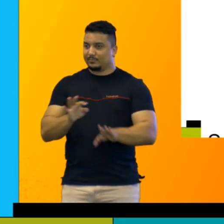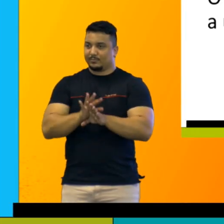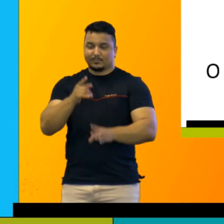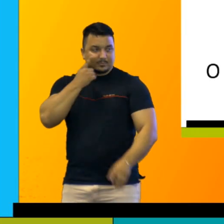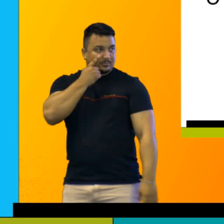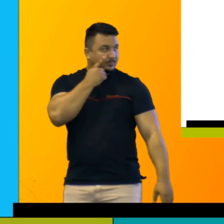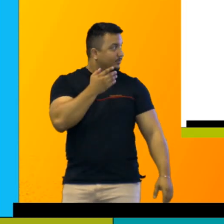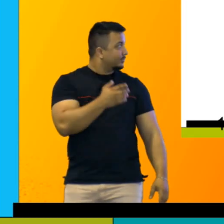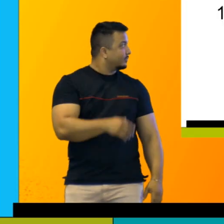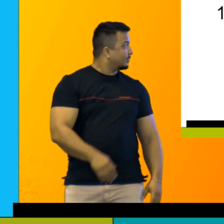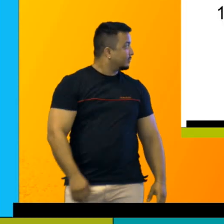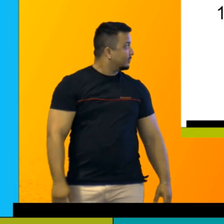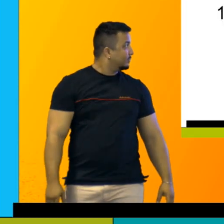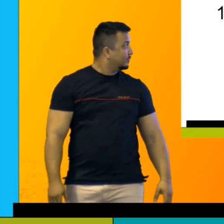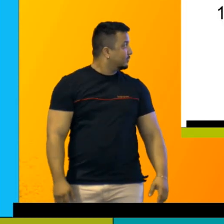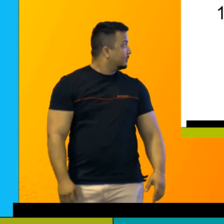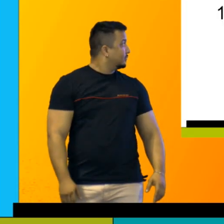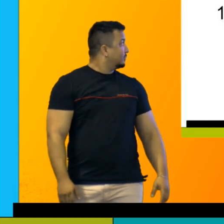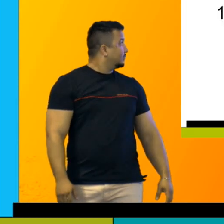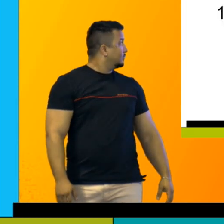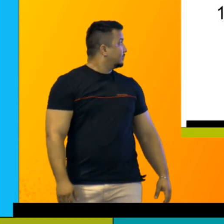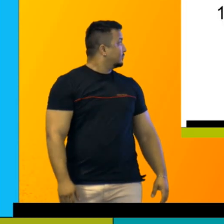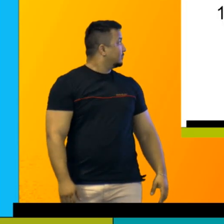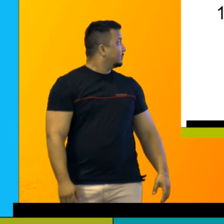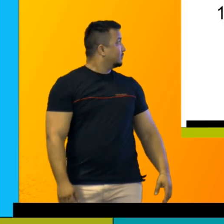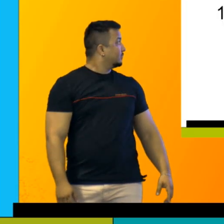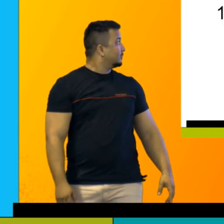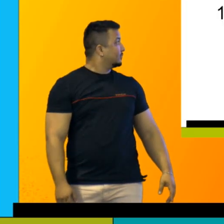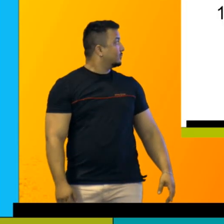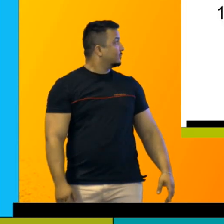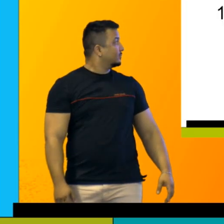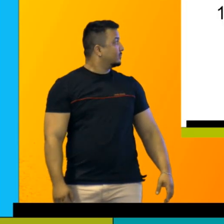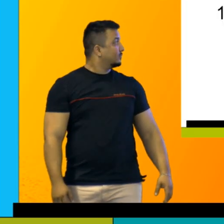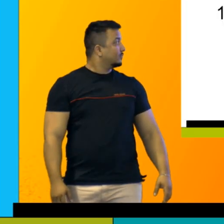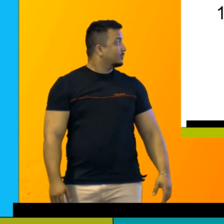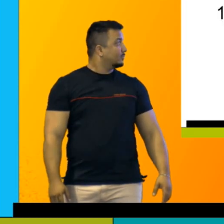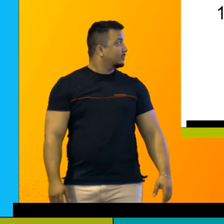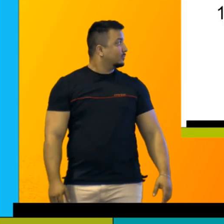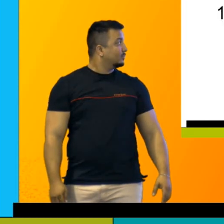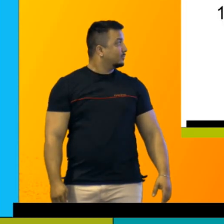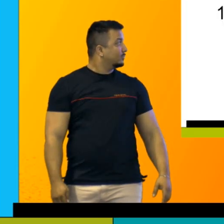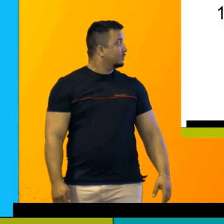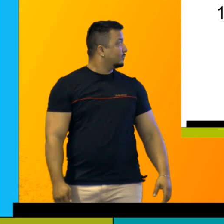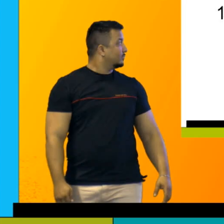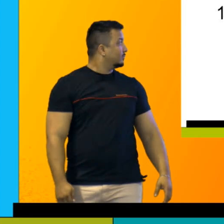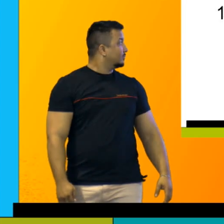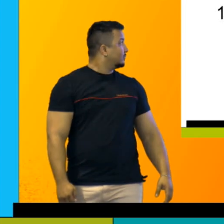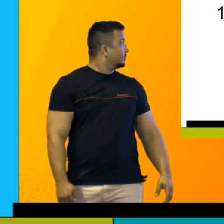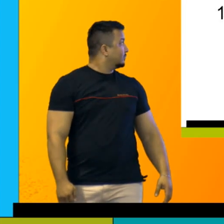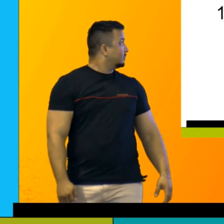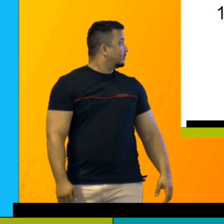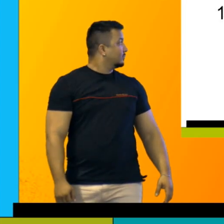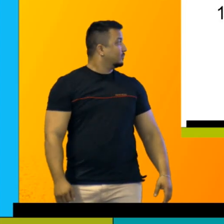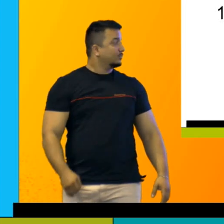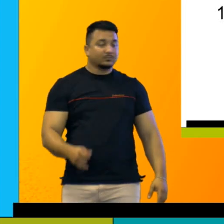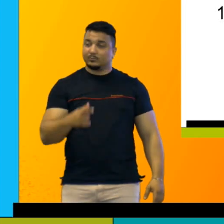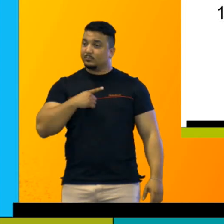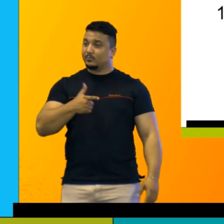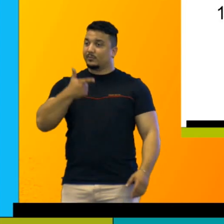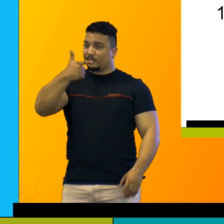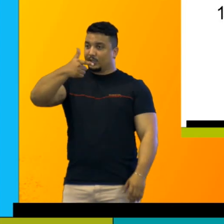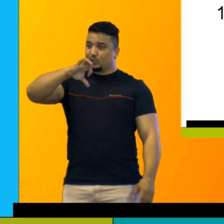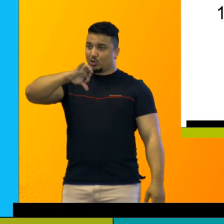aí, ó? Tá aí, ó. Aqui é a conta, ó. 20 mais 25 mais 20 mais 35 mais 45 dividido por 5. Dá